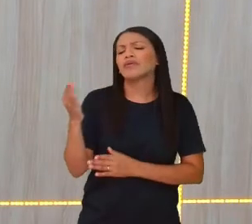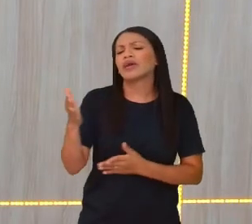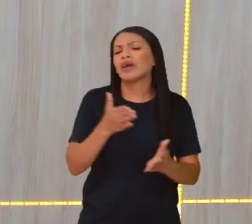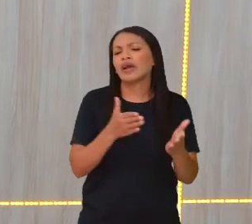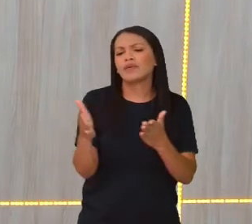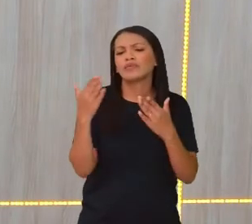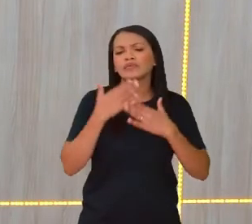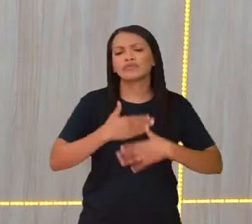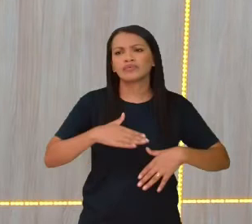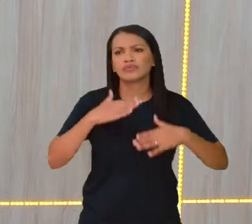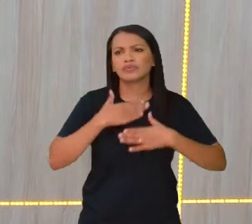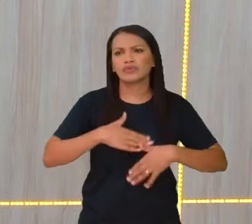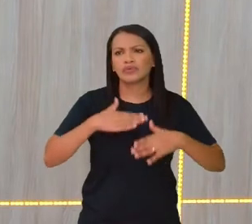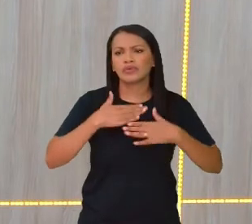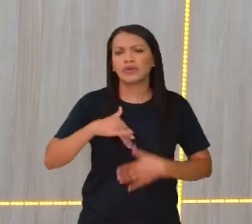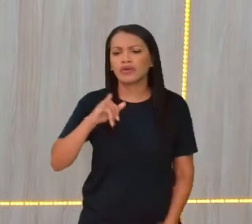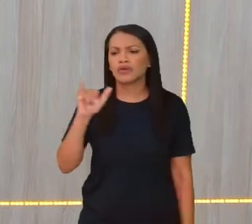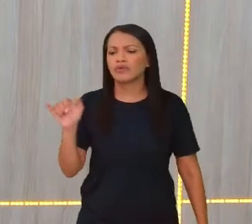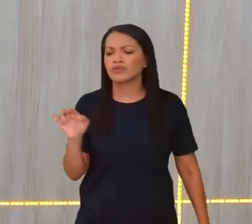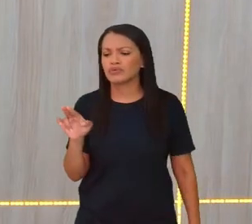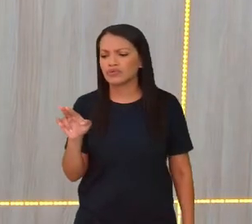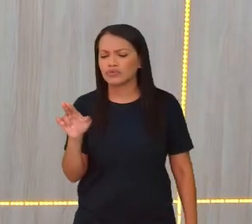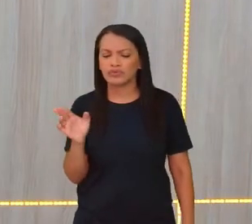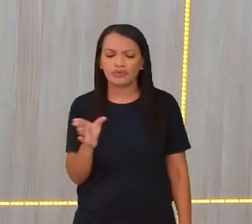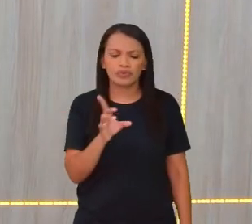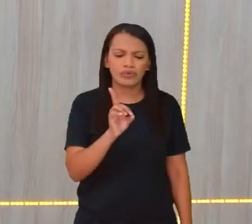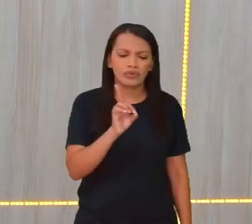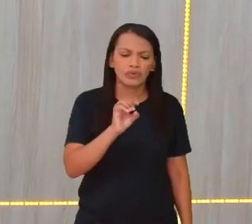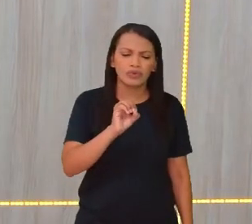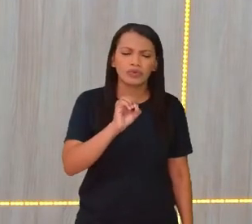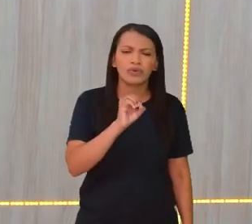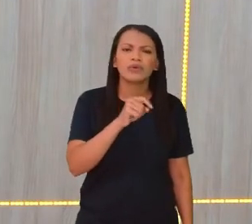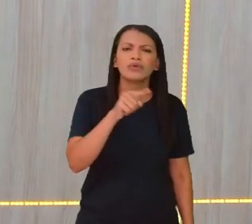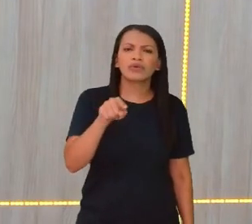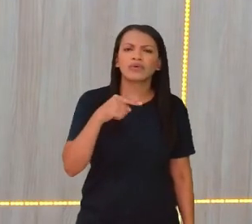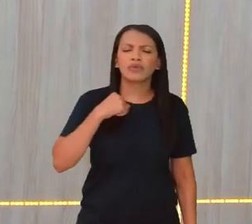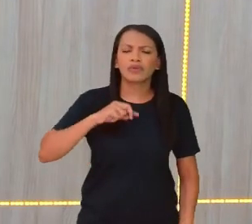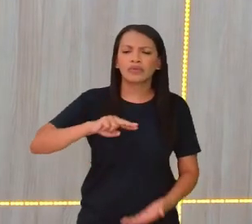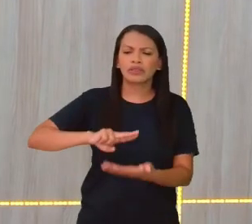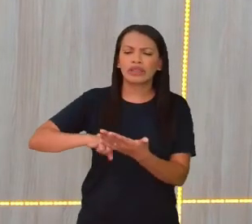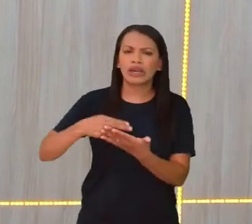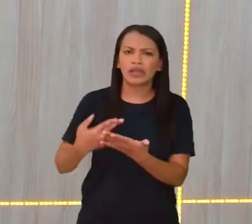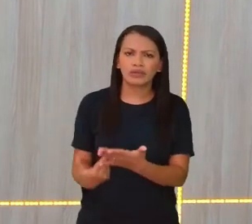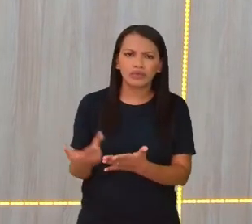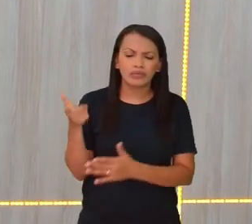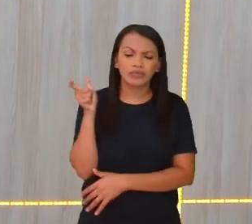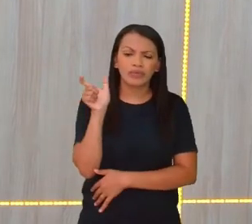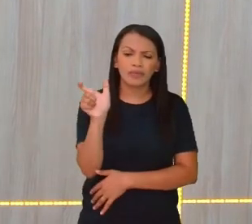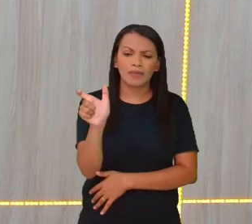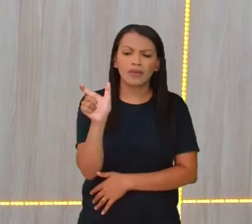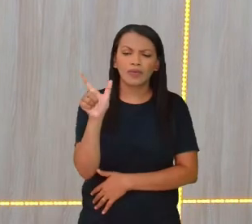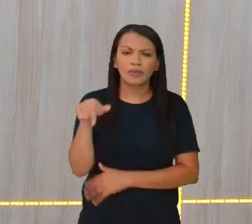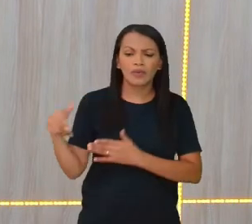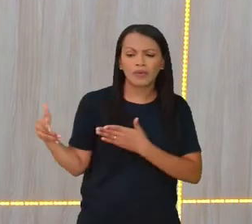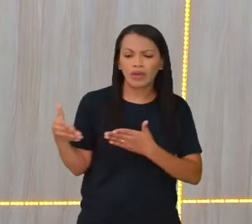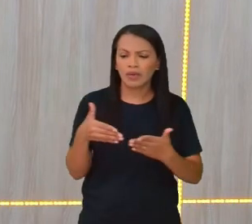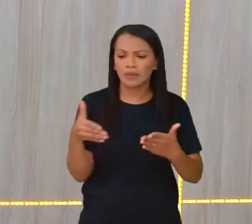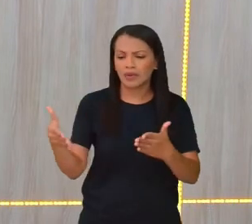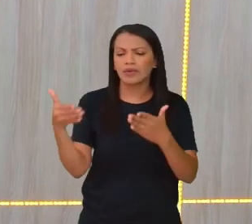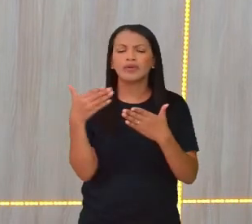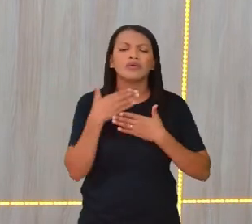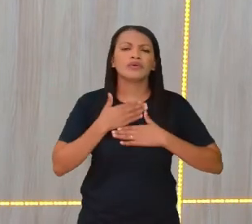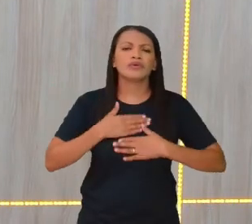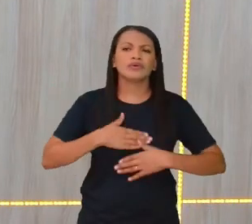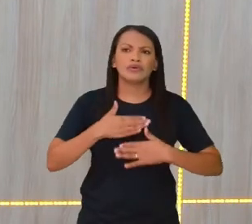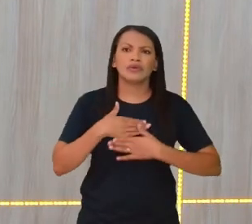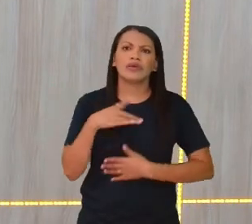né, o ju e o do, a gente vê a tradução, digamos assim, da palavra, né? Então, já está dizendo